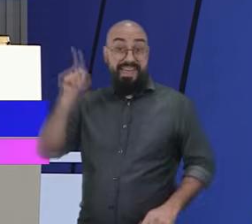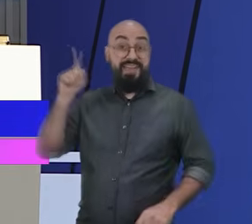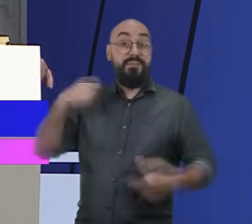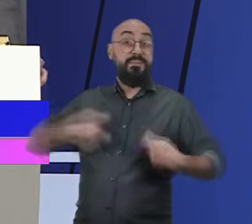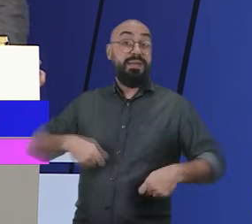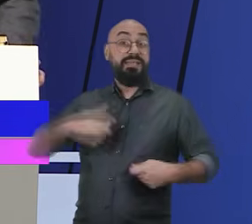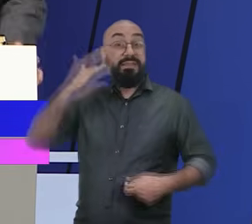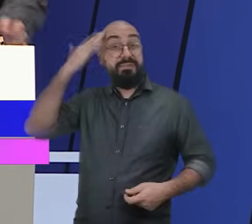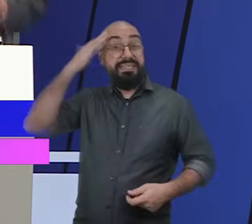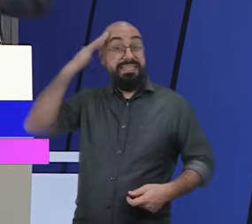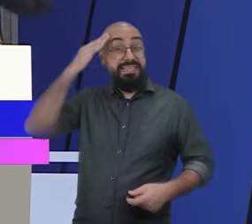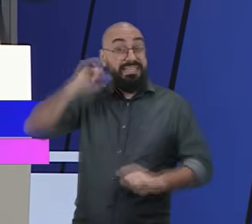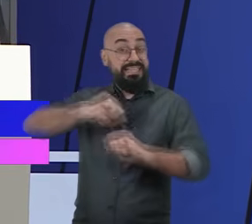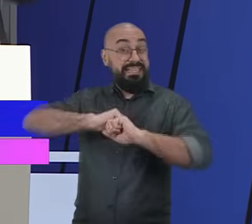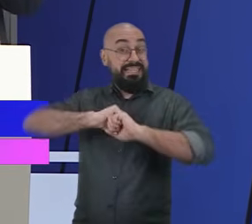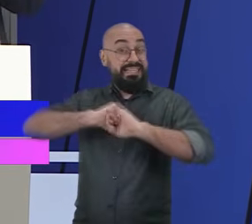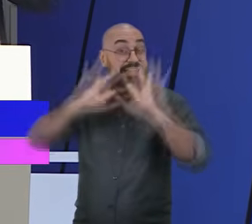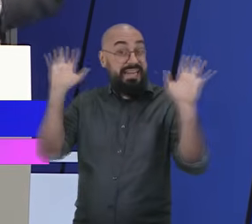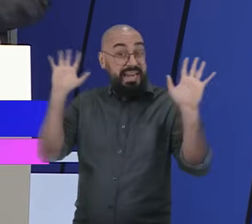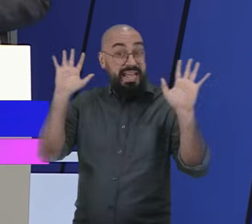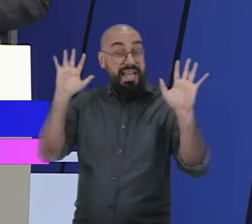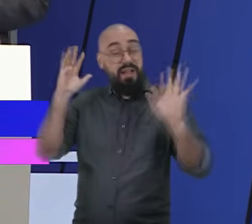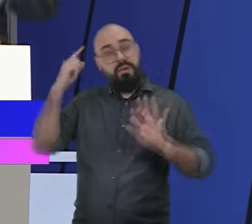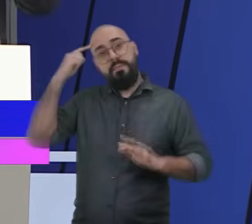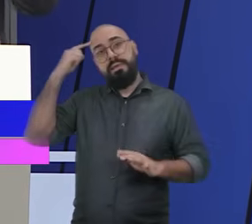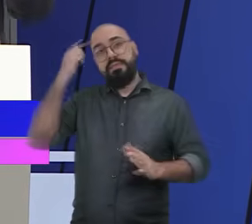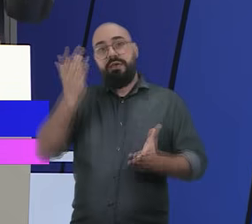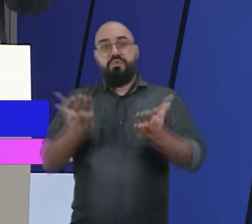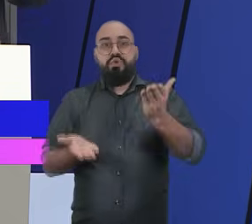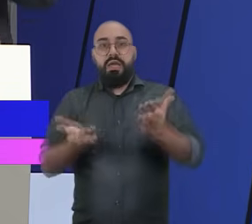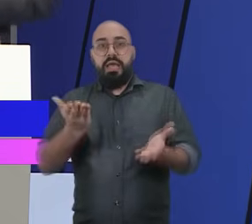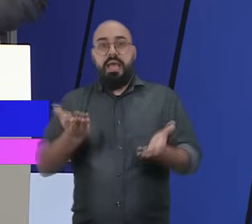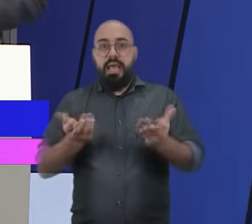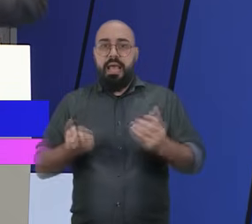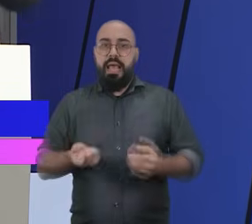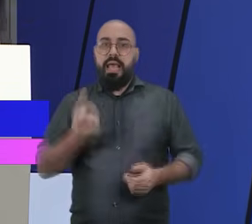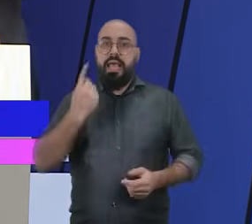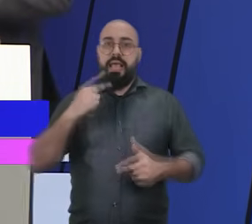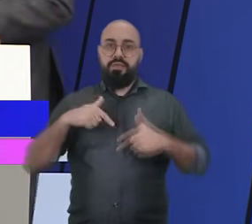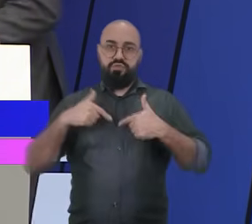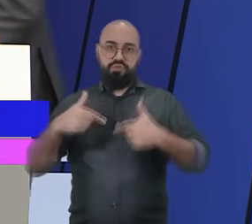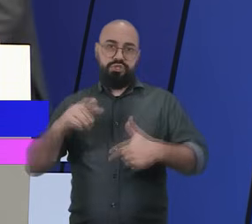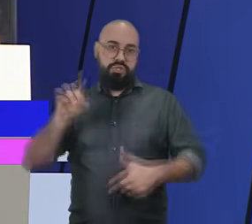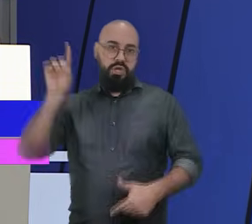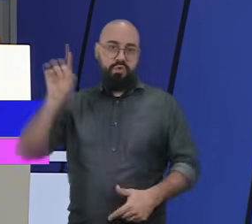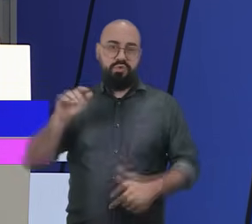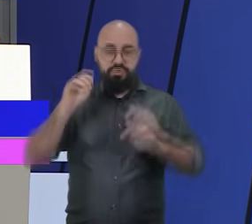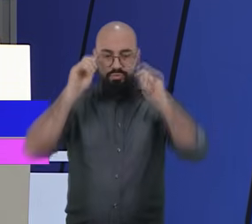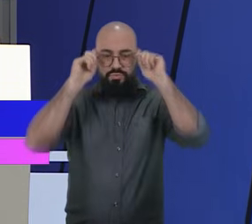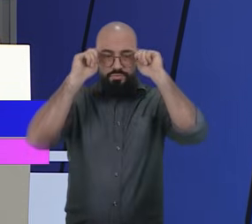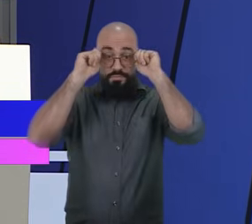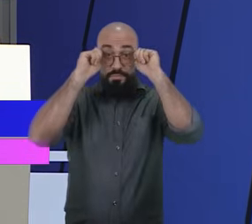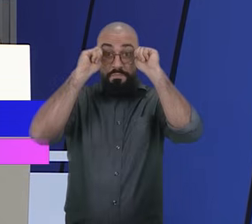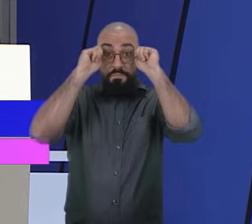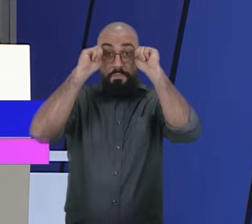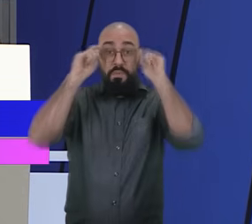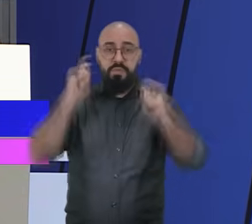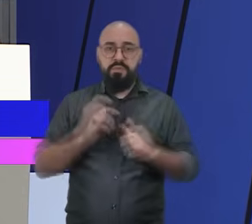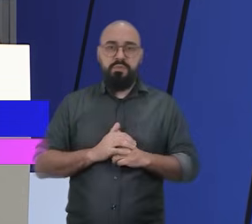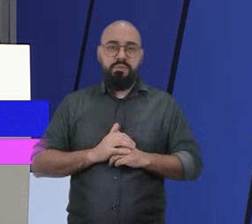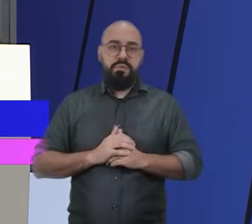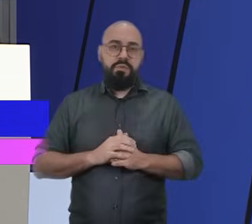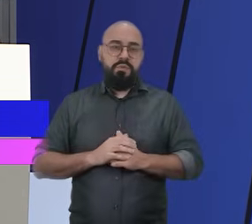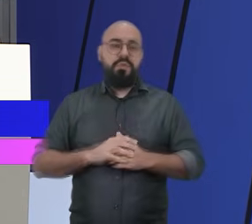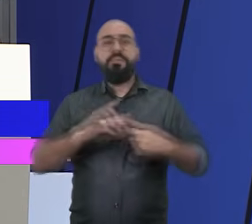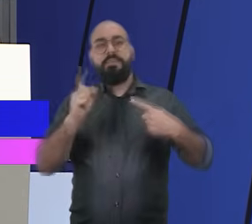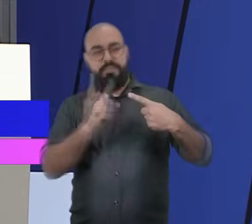que precisamos ter em conta quando pensamos nesse estranho ato de Deus. Primeiro ponto. Não é da